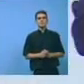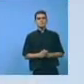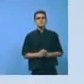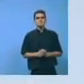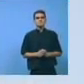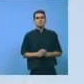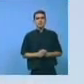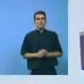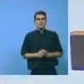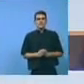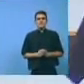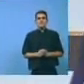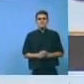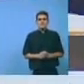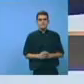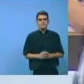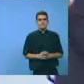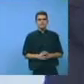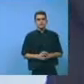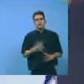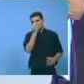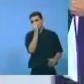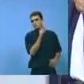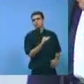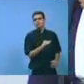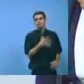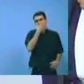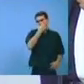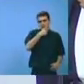A hora que a mulher chega com o marido, e vai, vai lá.